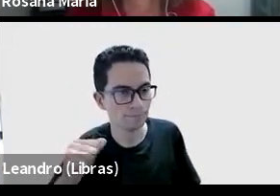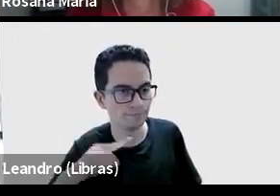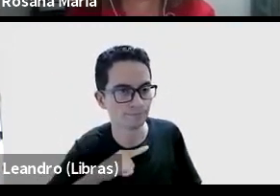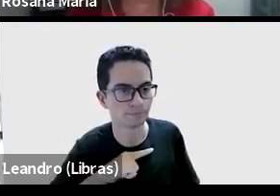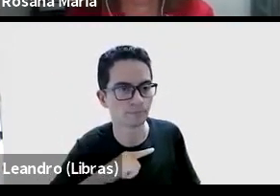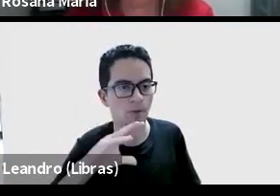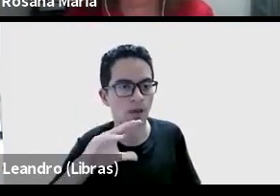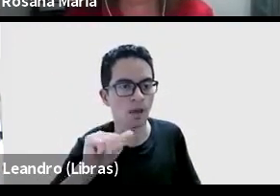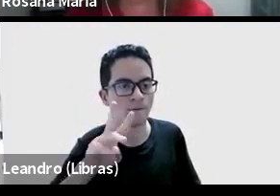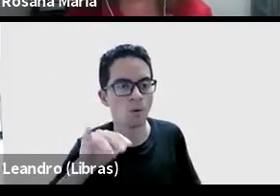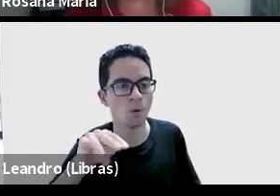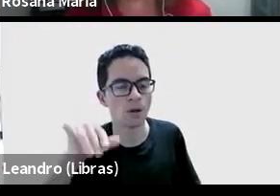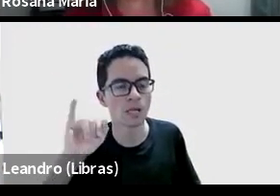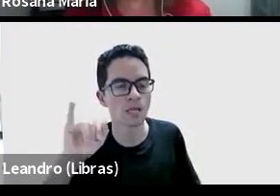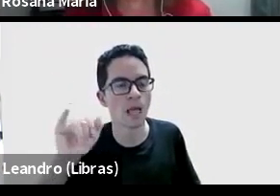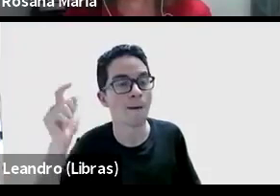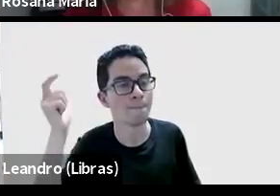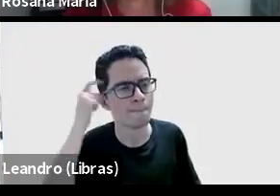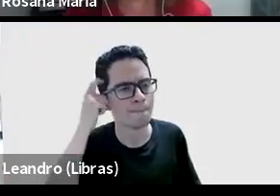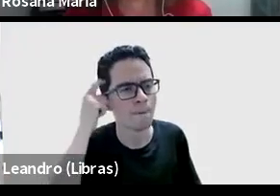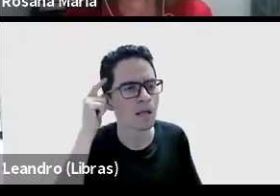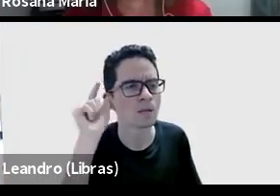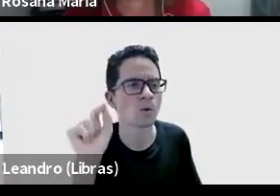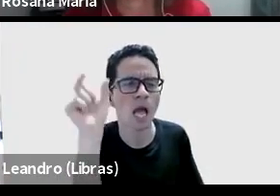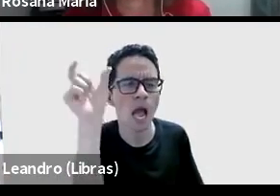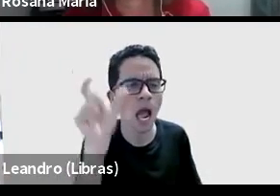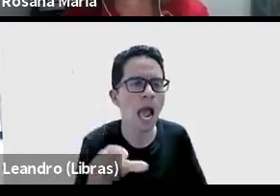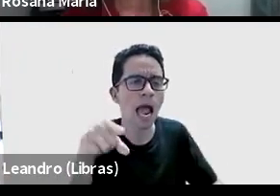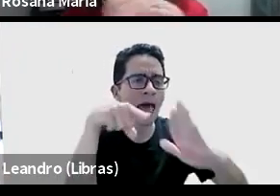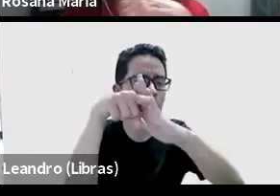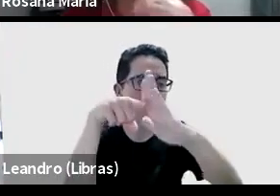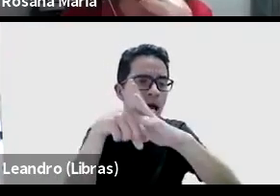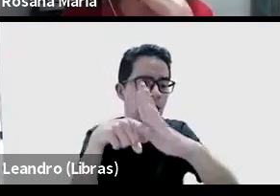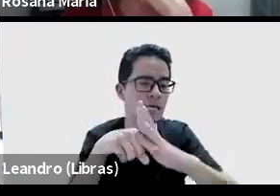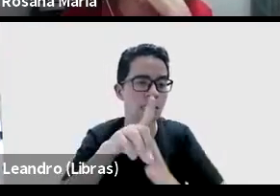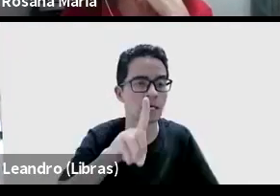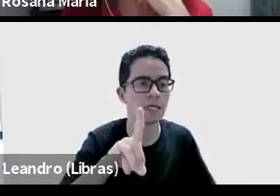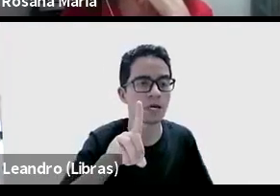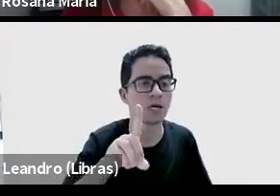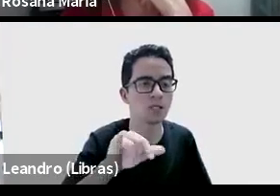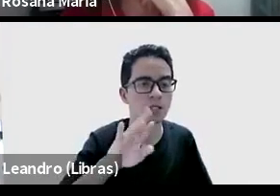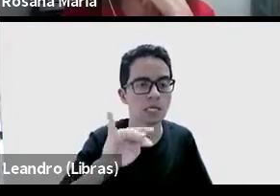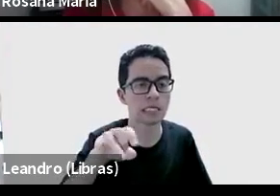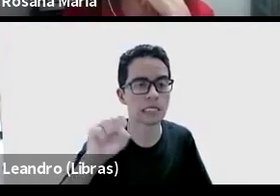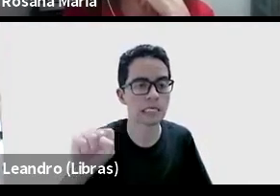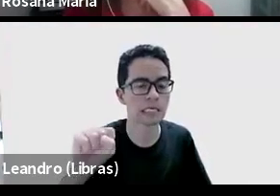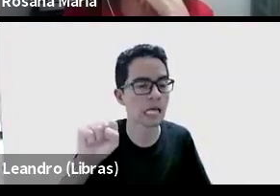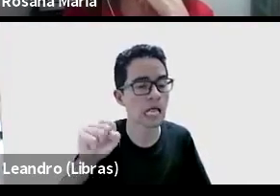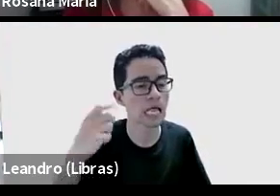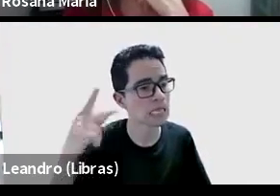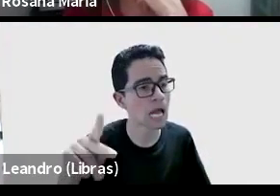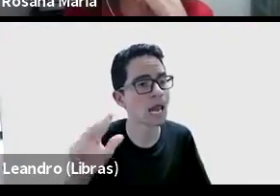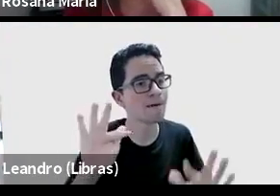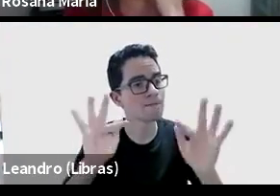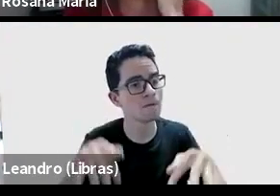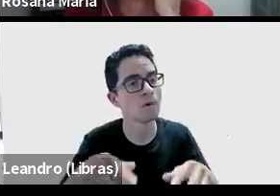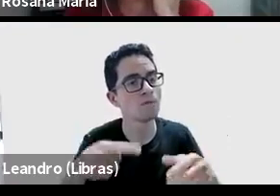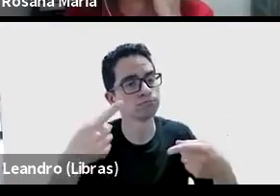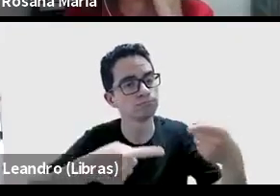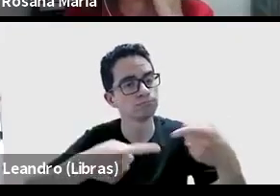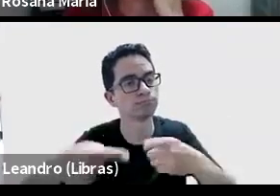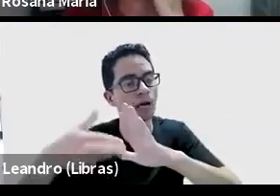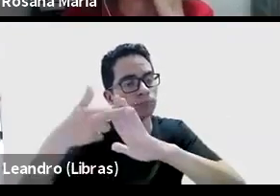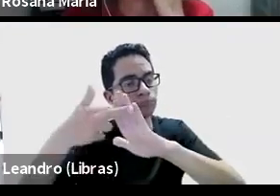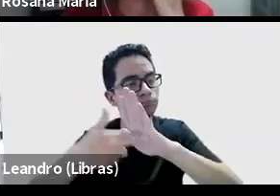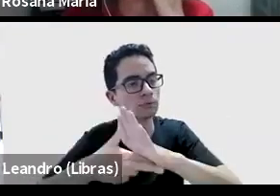aí eu falei justamente, fiz uma análise das diretrizes do documento final, de como foi publicado, trazendo algumas dessas questões, algumas